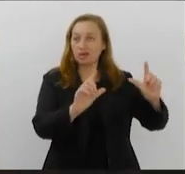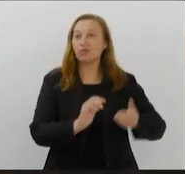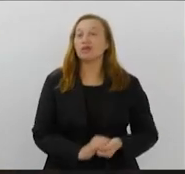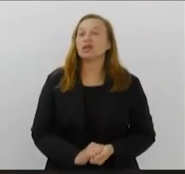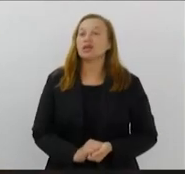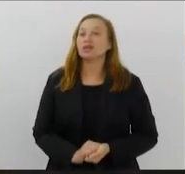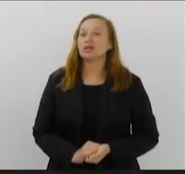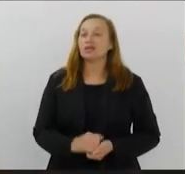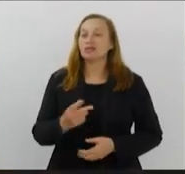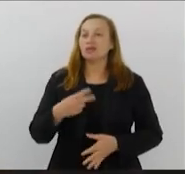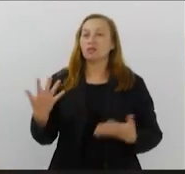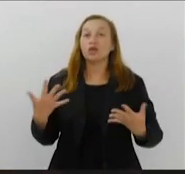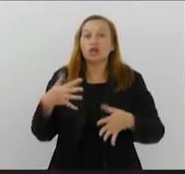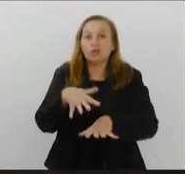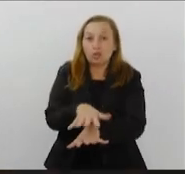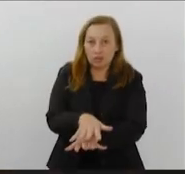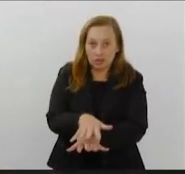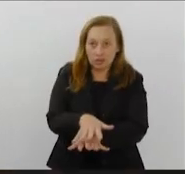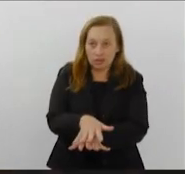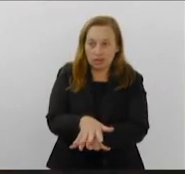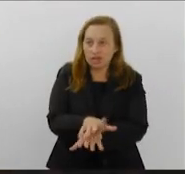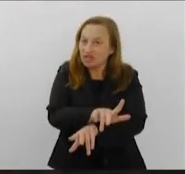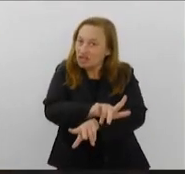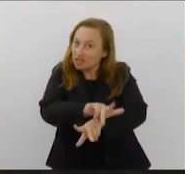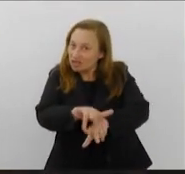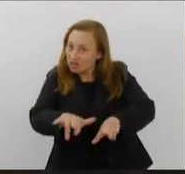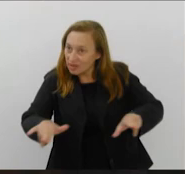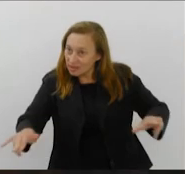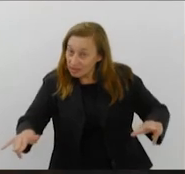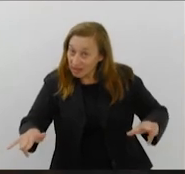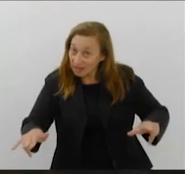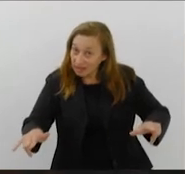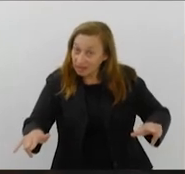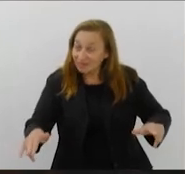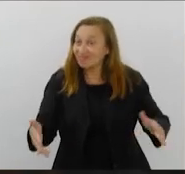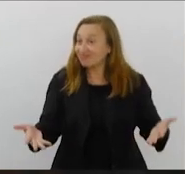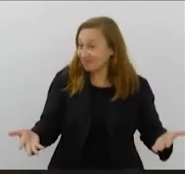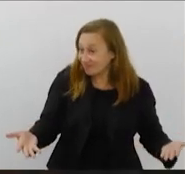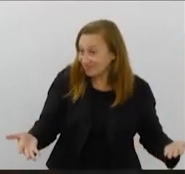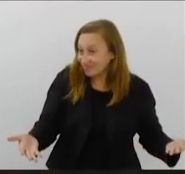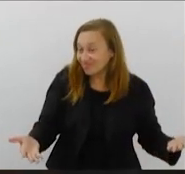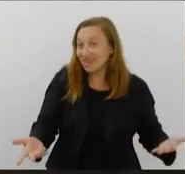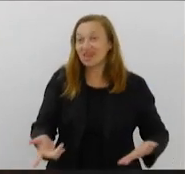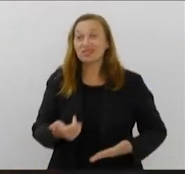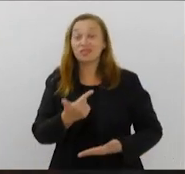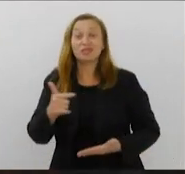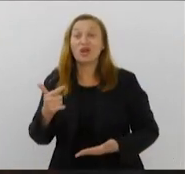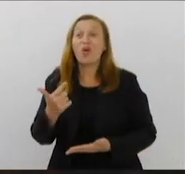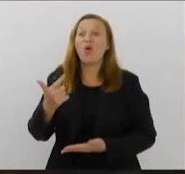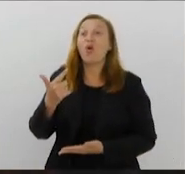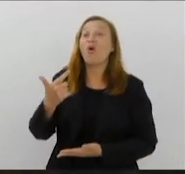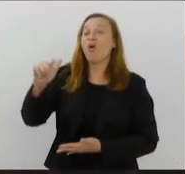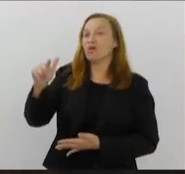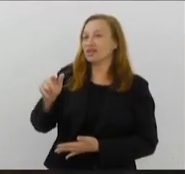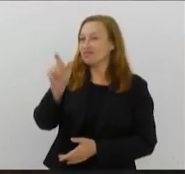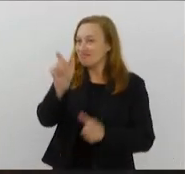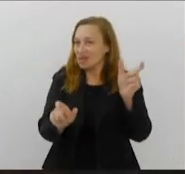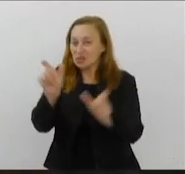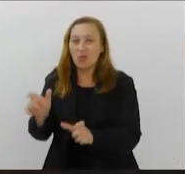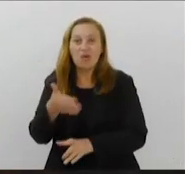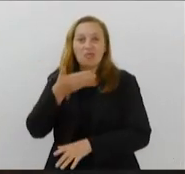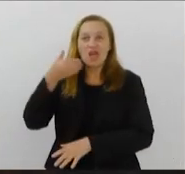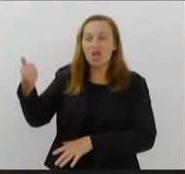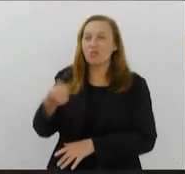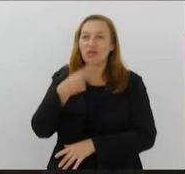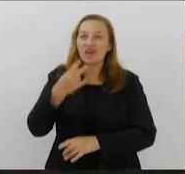sobre inclusão e diversidade. E ninguém melhor para dissertar sobre